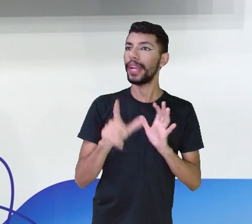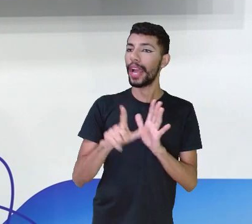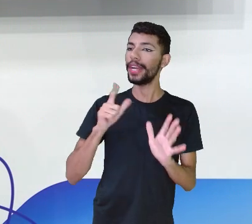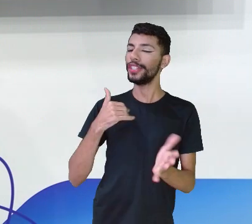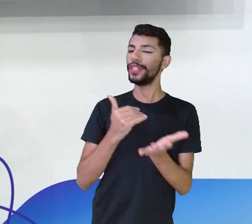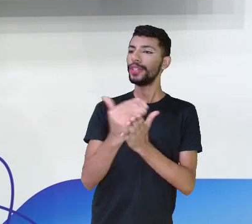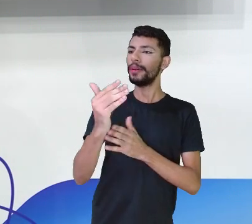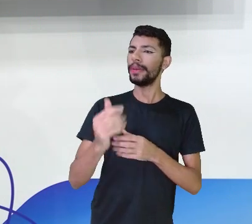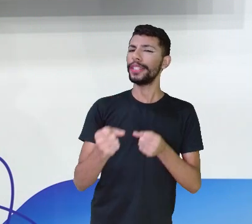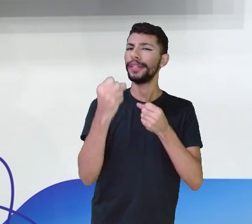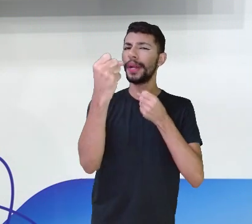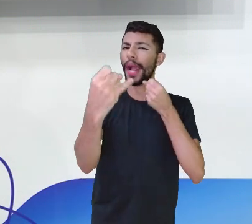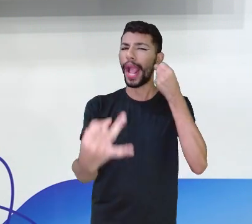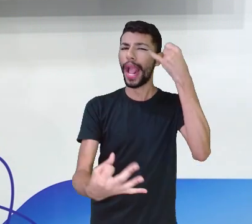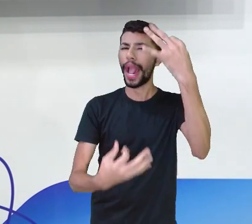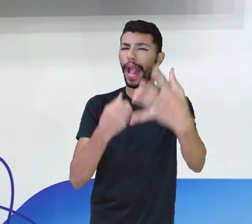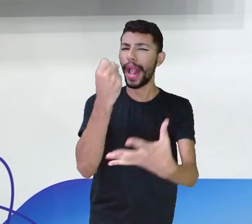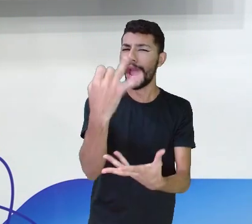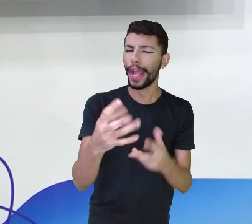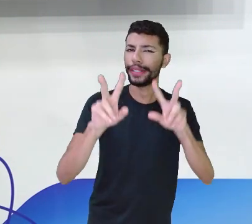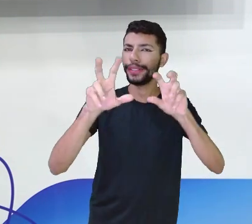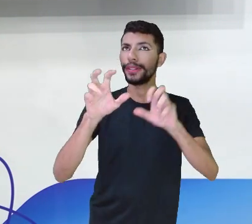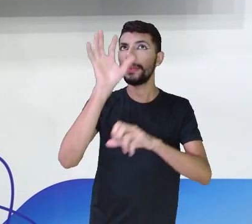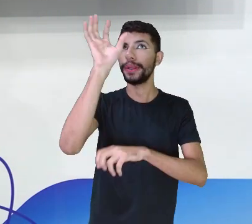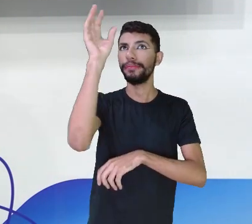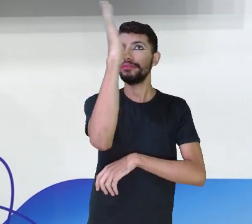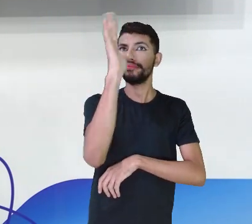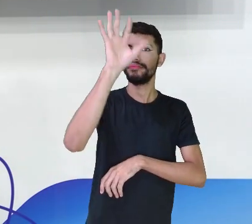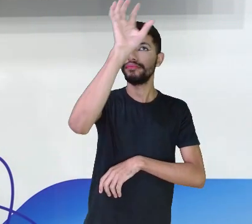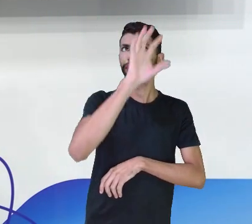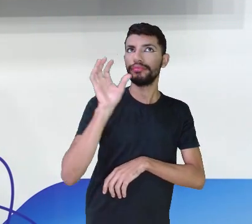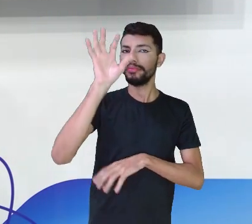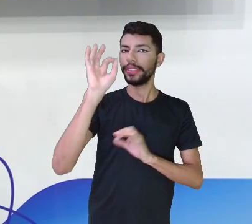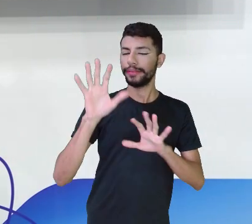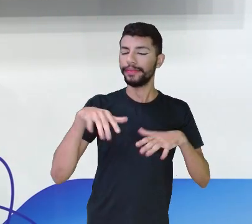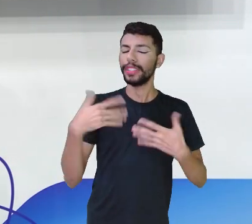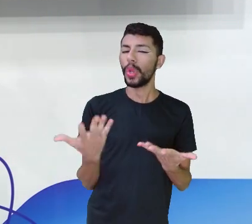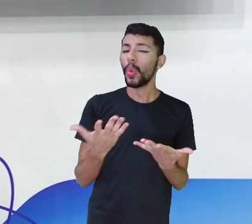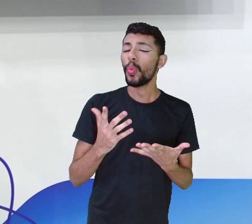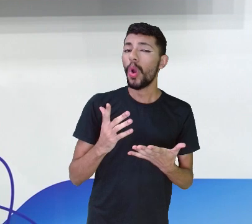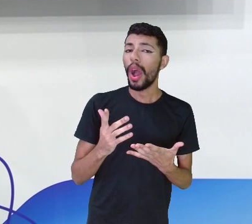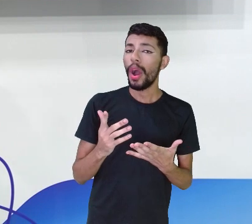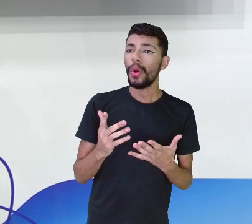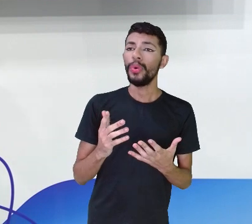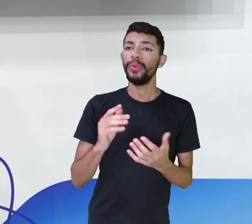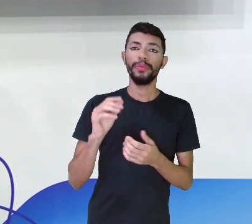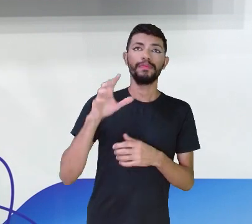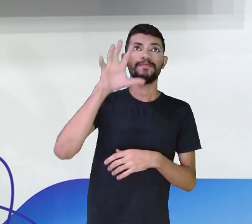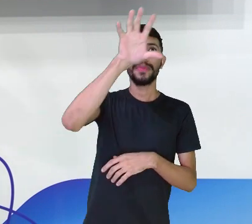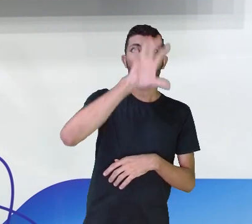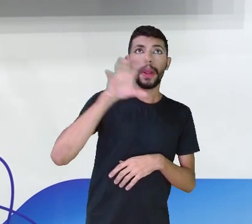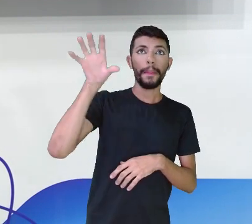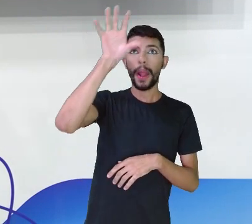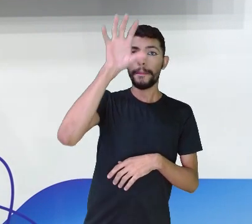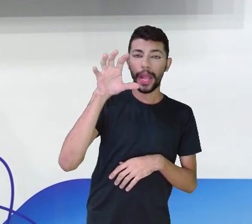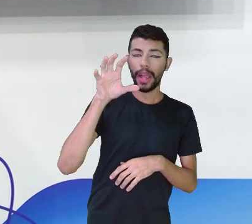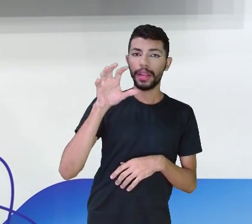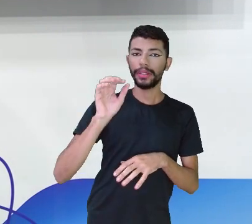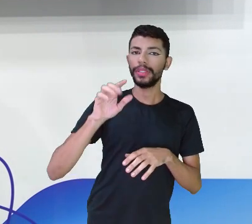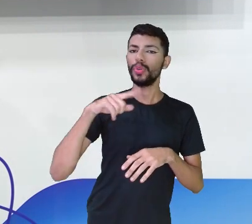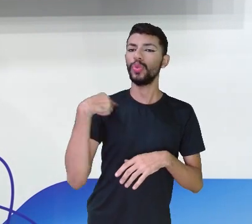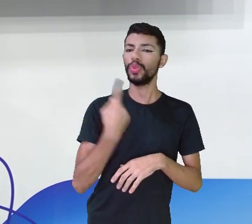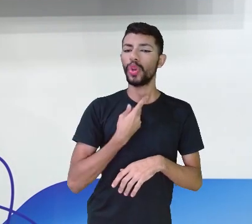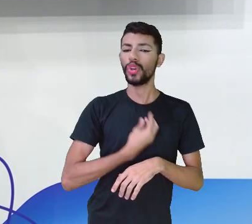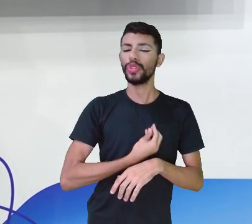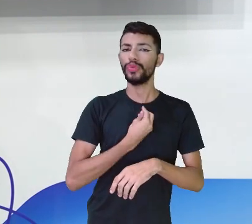começar a falar de algumas regiões. Diz para mim, em qual região do Brasil o nosso